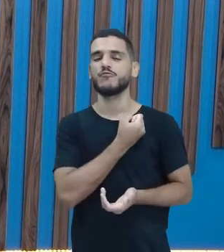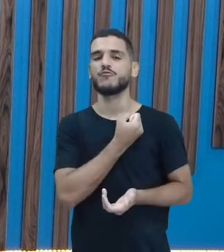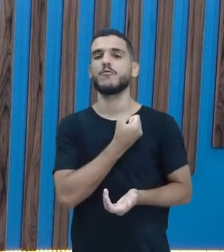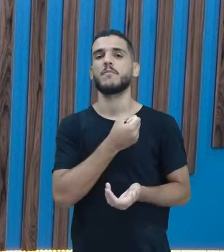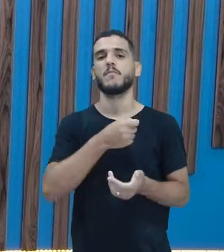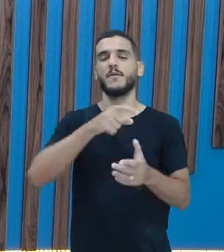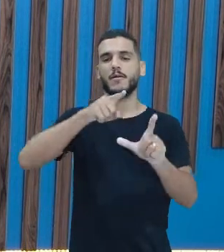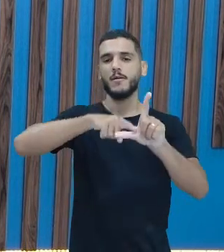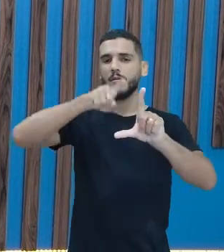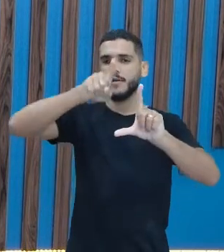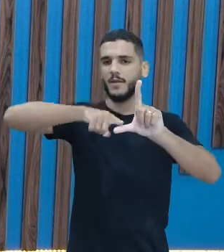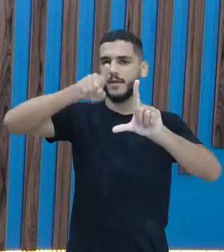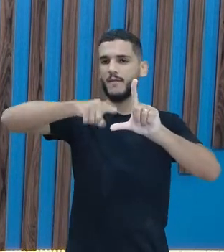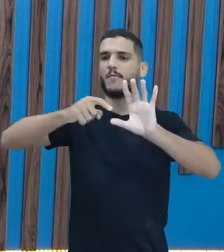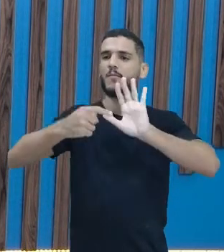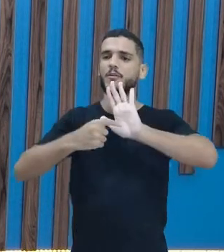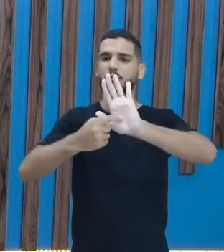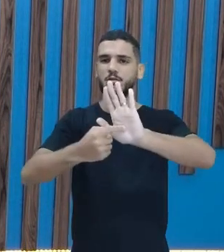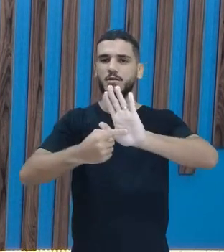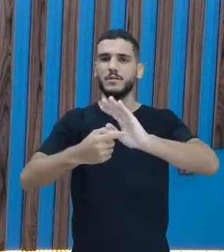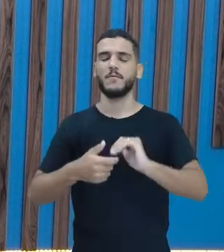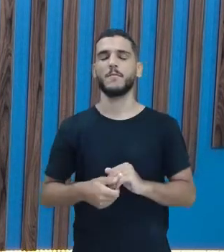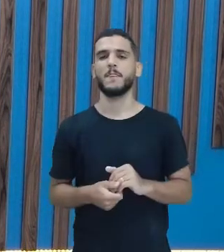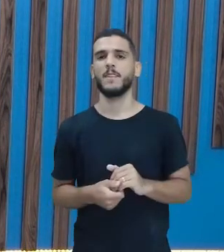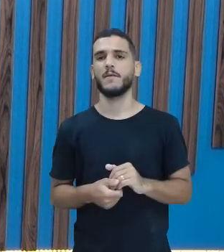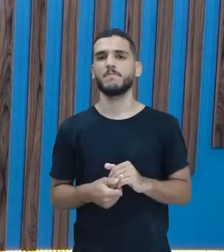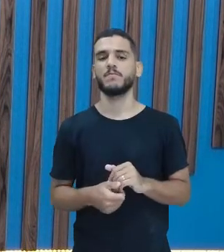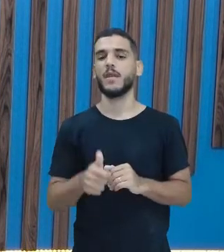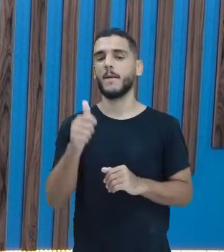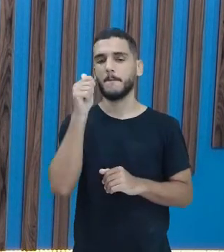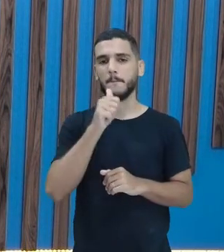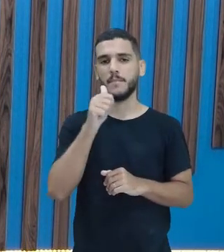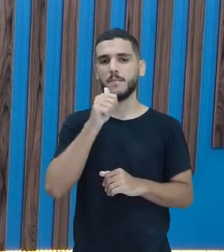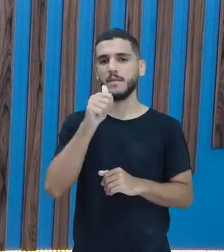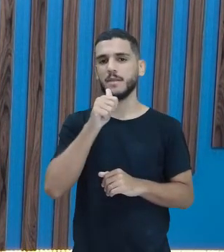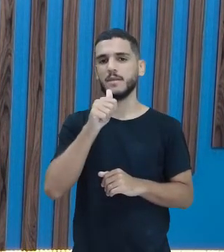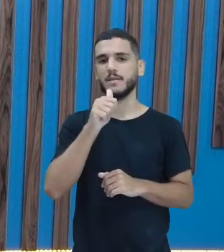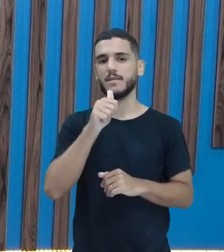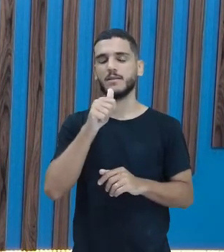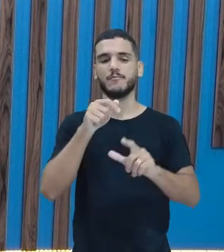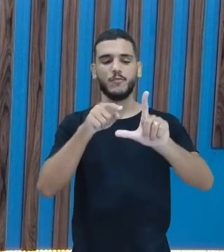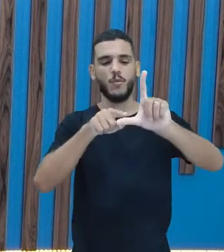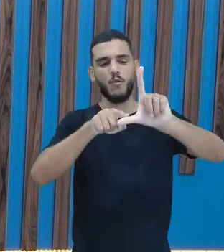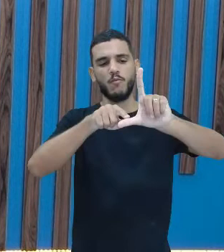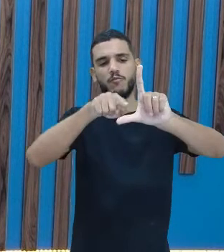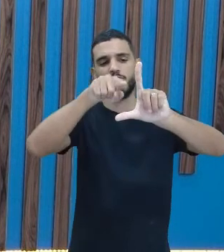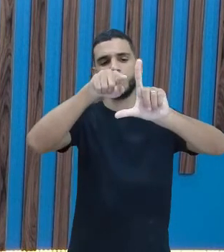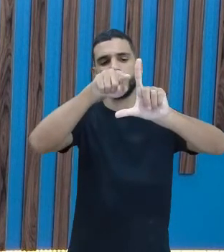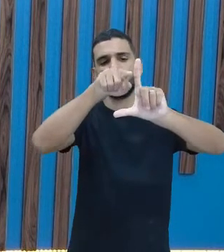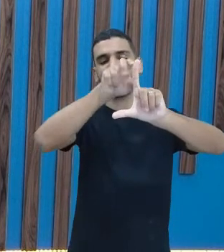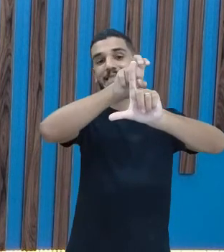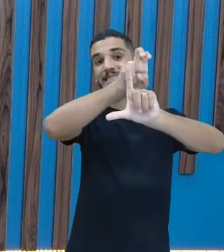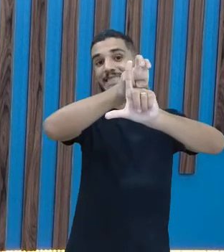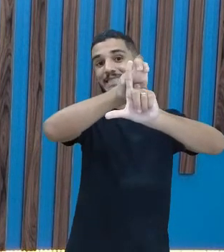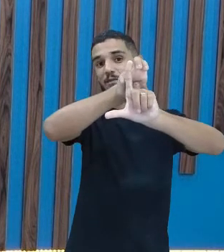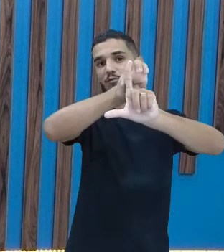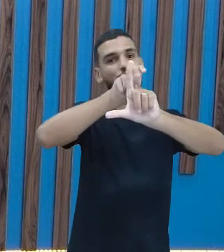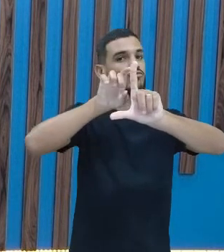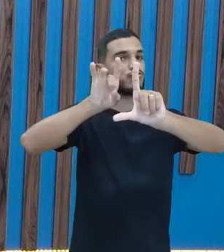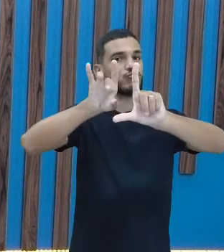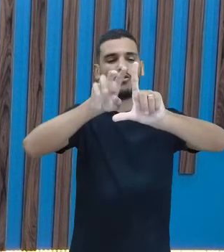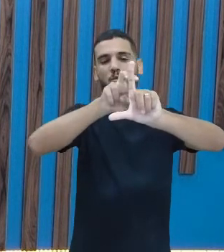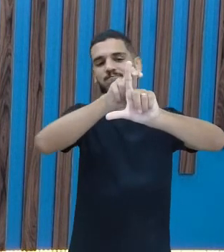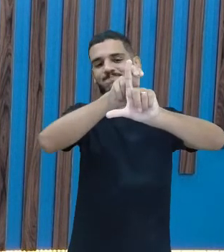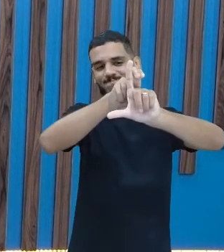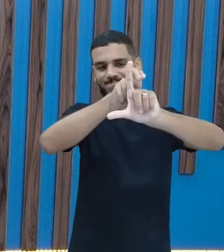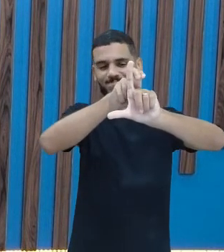leitura dele. Então, a barra do menino, ele para aqui na altura do 5. Então, eu sei que foram 5 meninos que